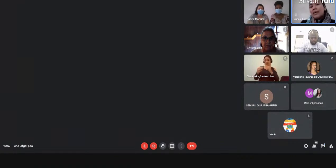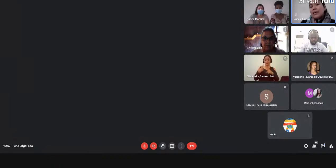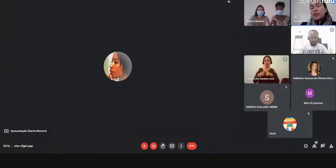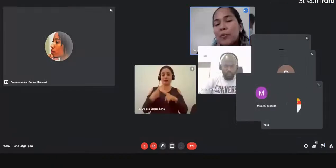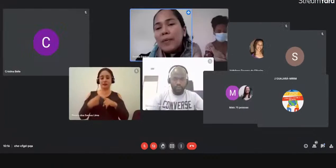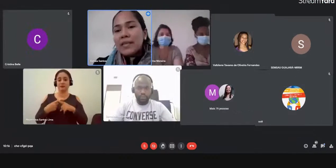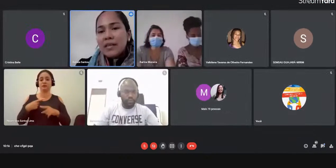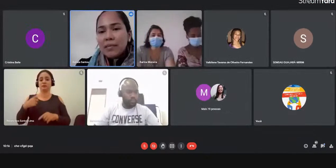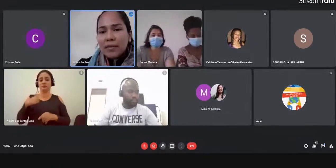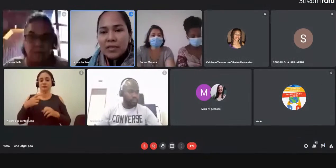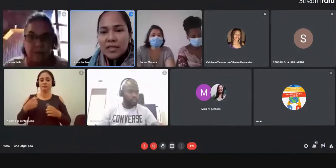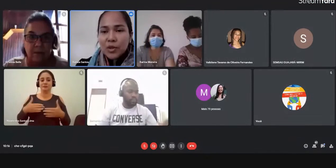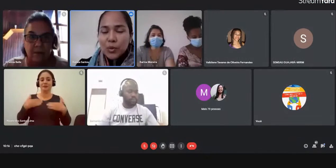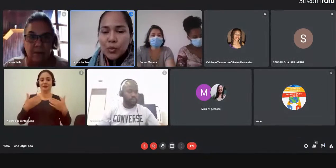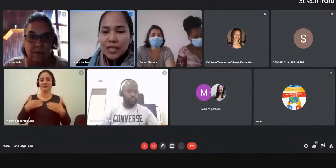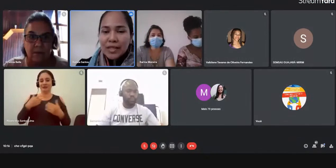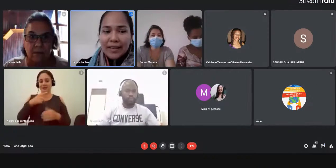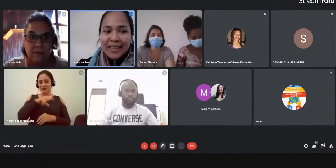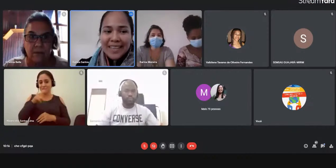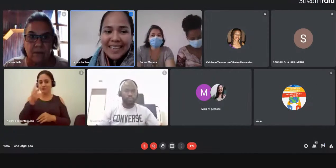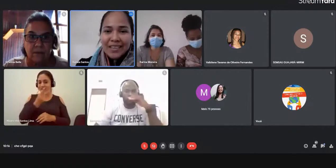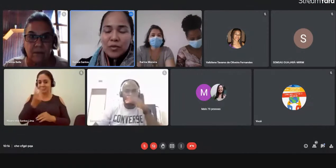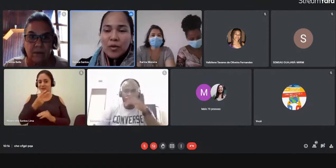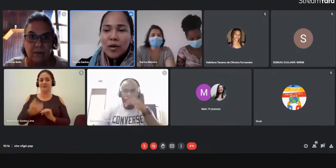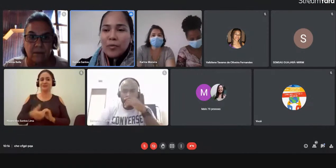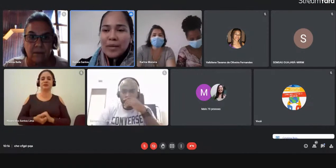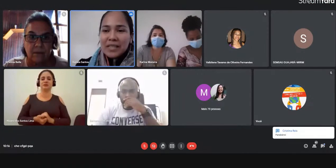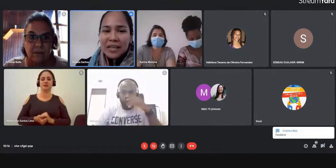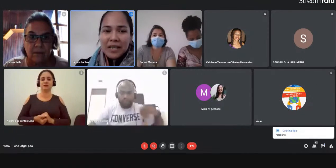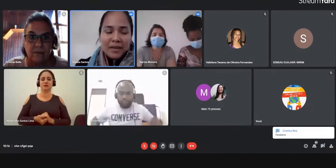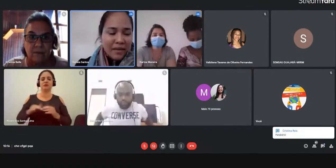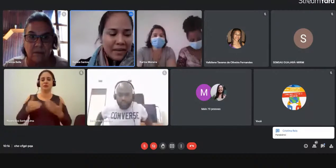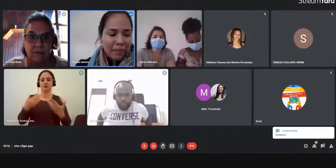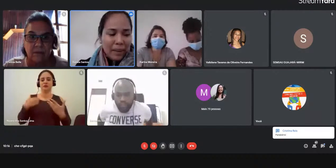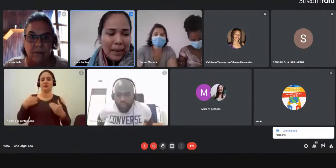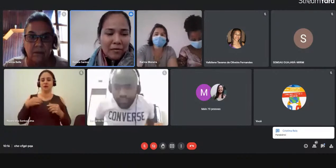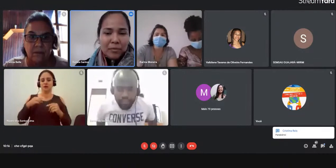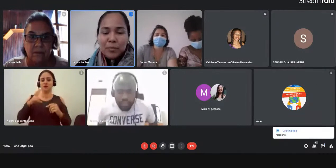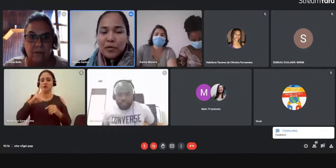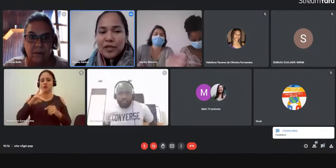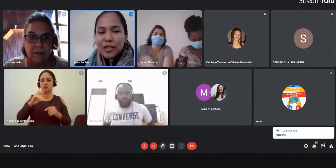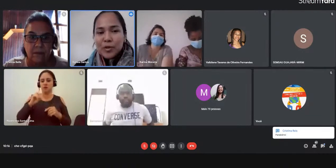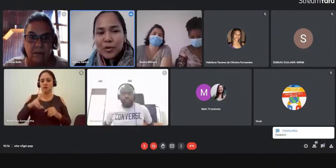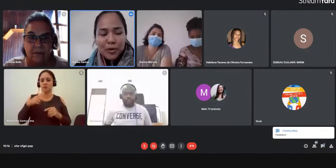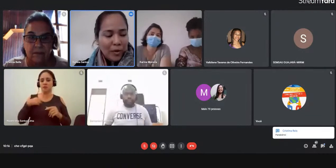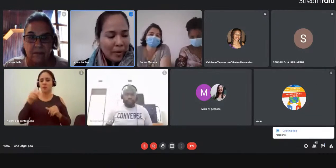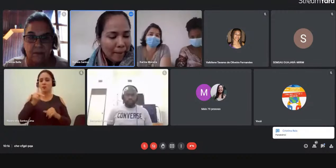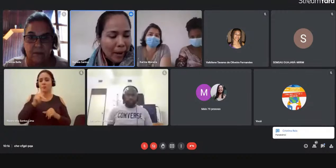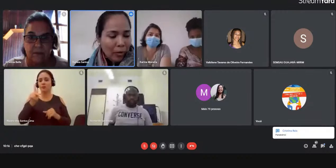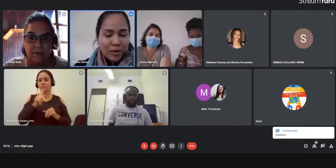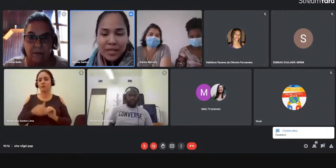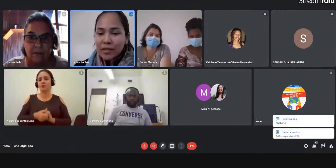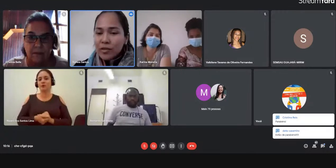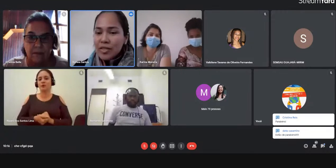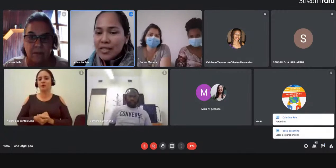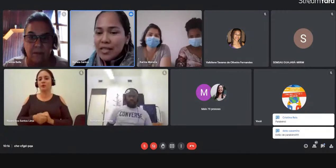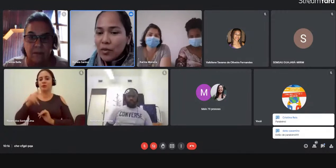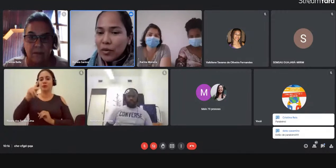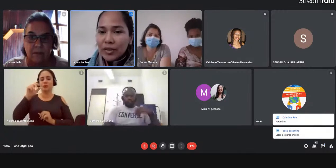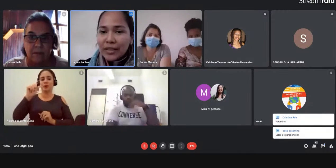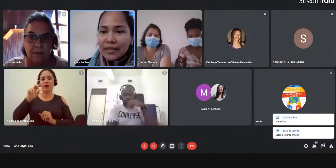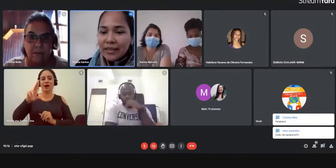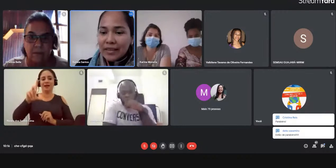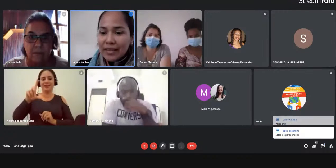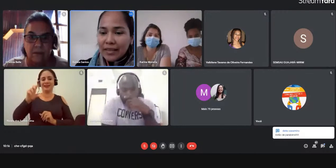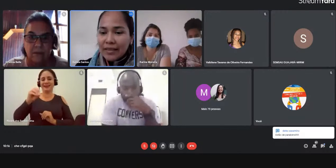uma surpresinha para vocês duas, né? No qual eu passarei a palavra para o professor Paulo Santos. Ele